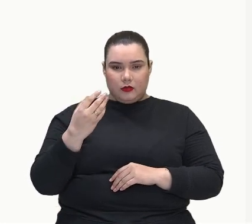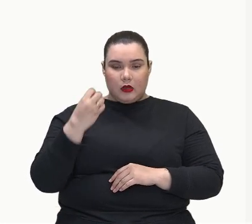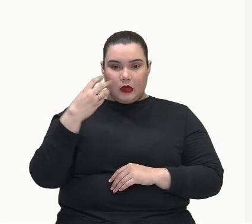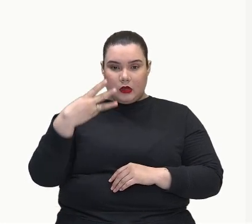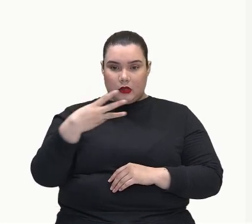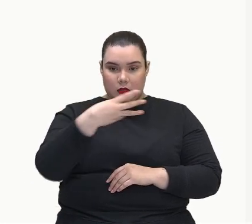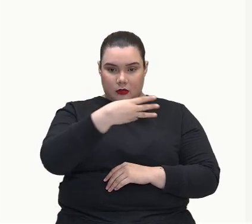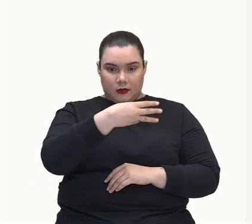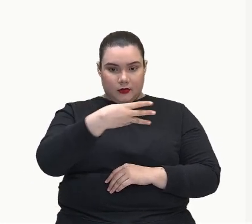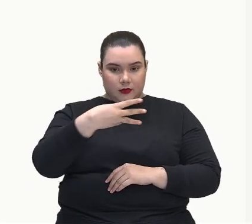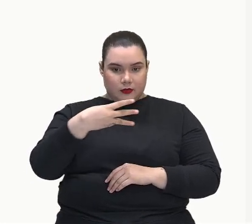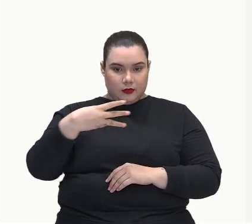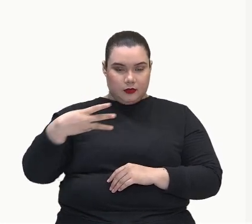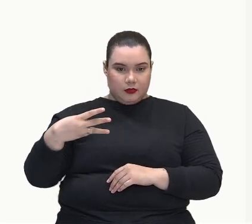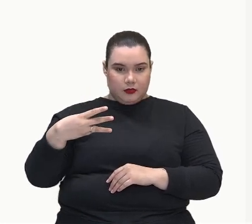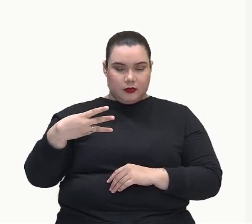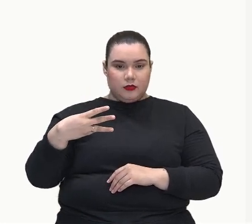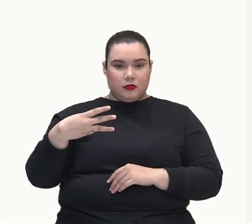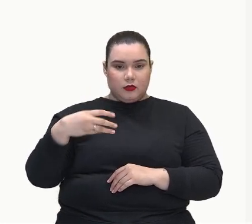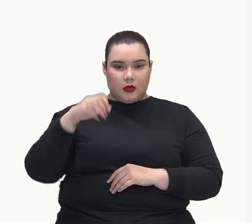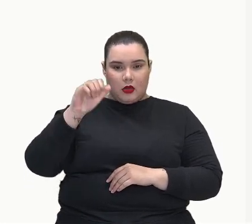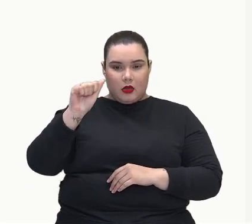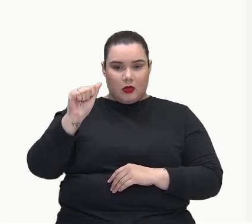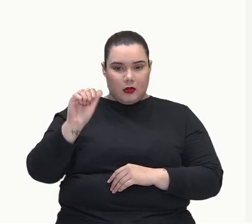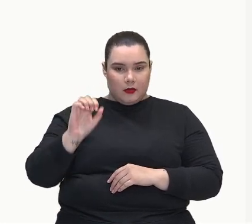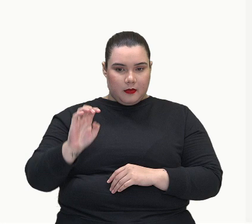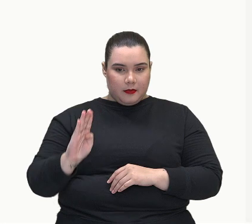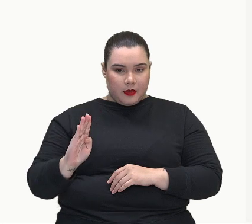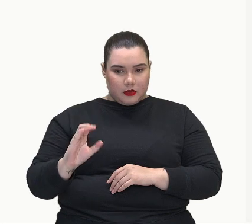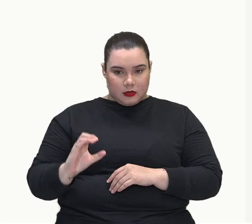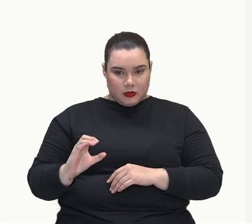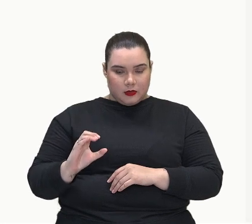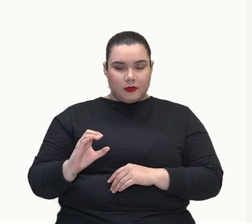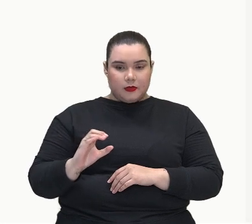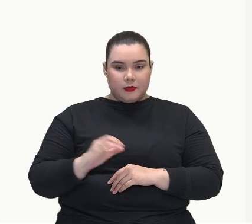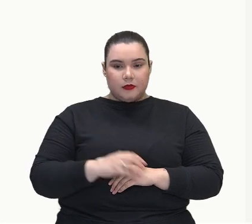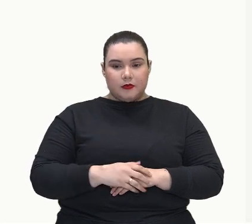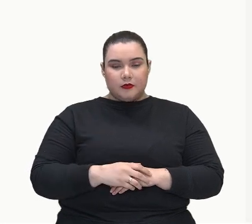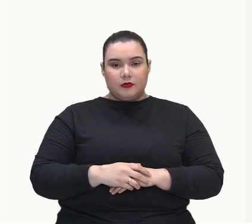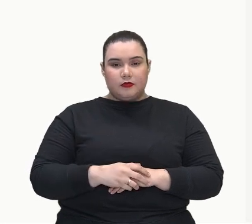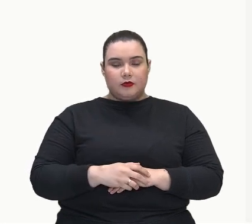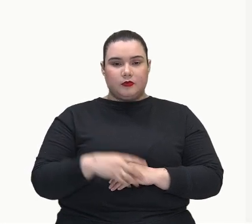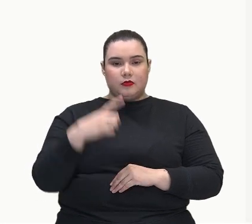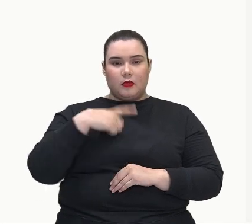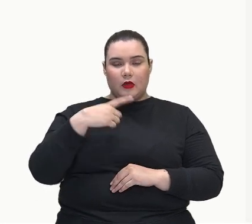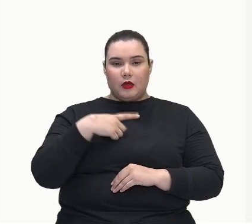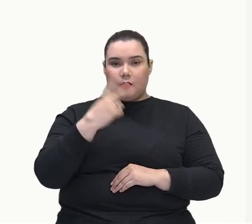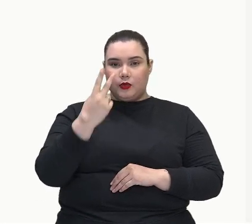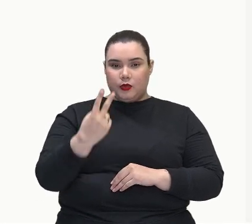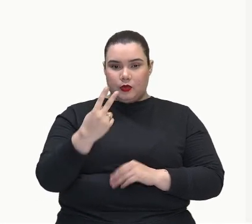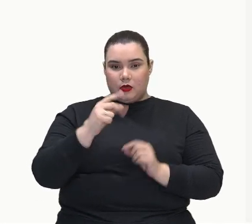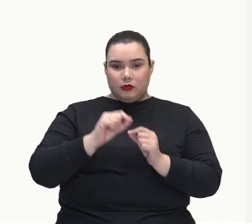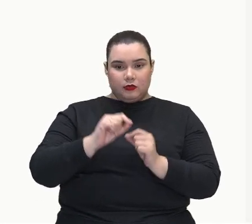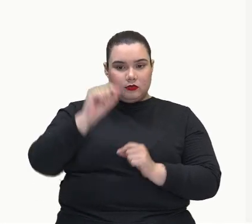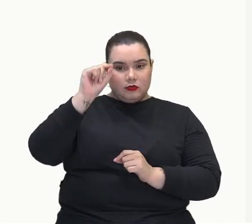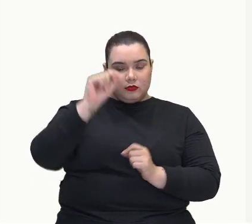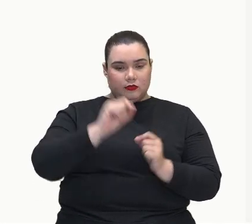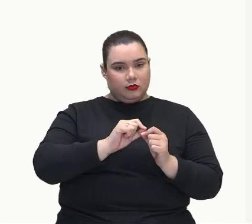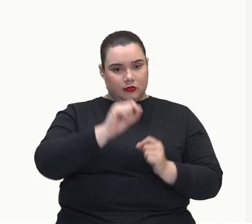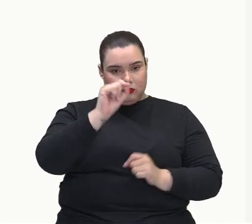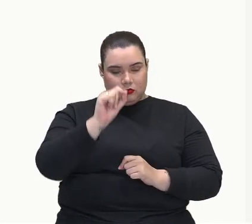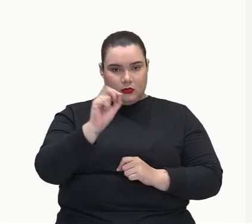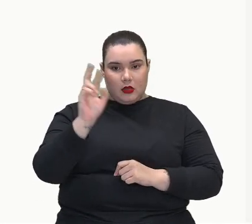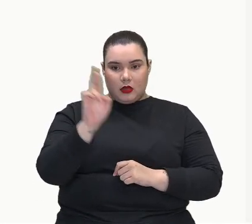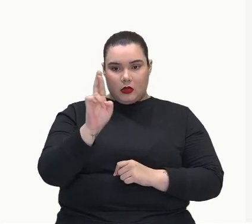retas paralelas, as retas A, B e C, e elas são cortadas pelas